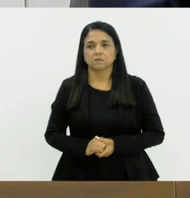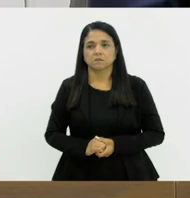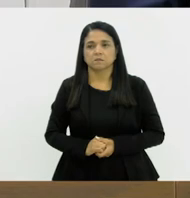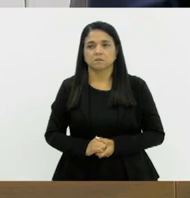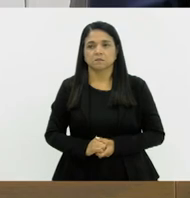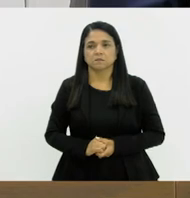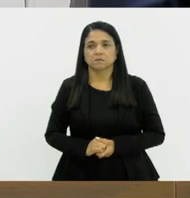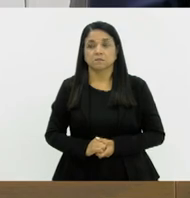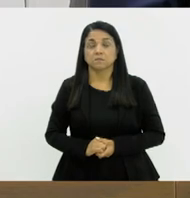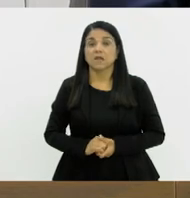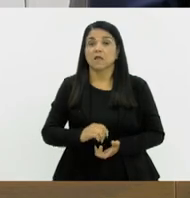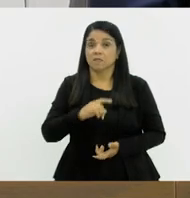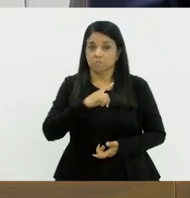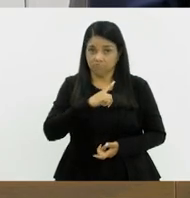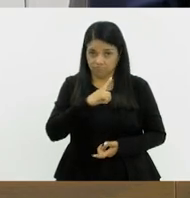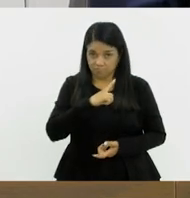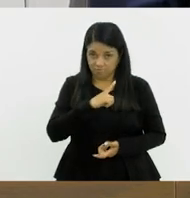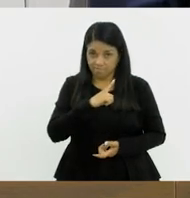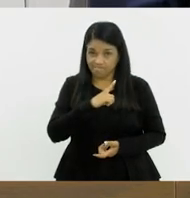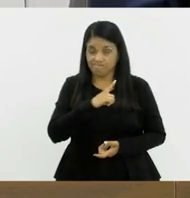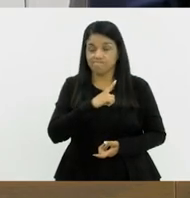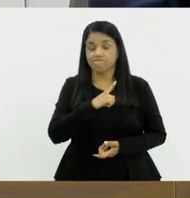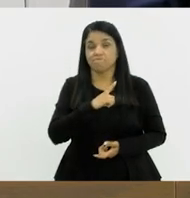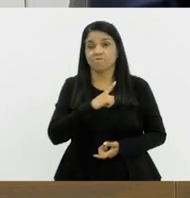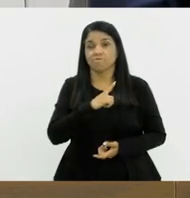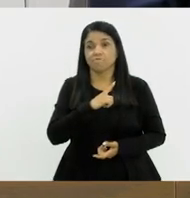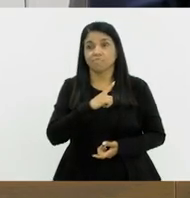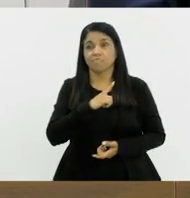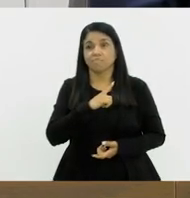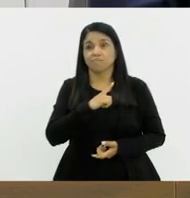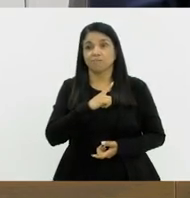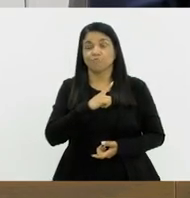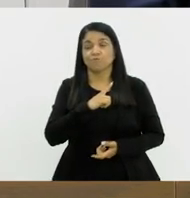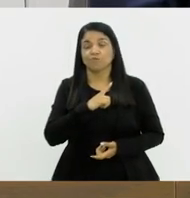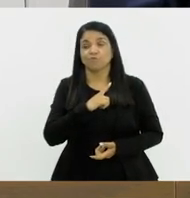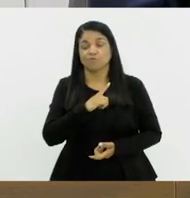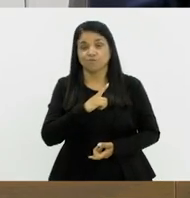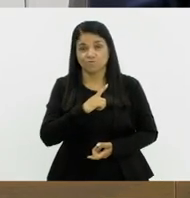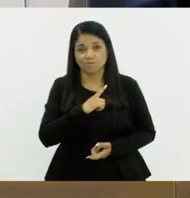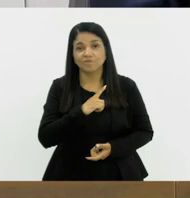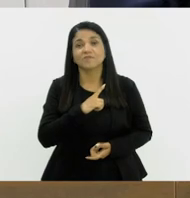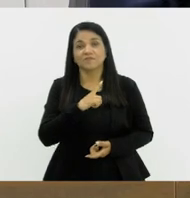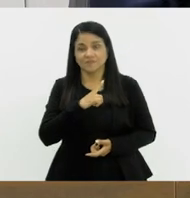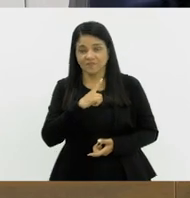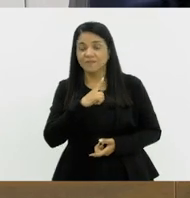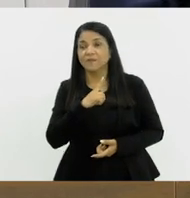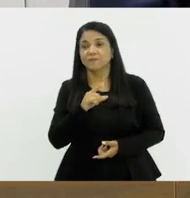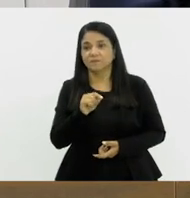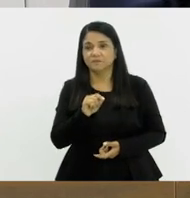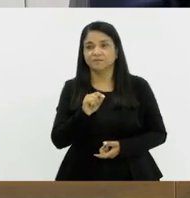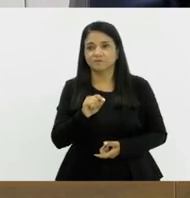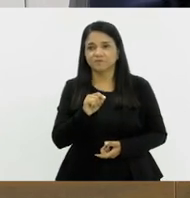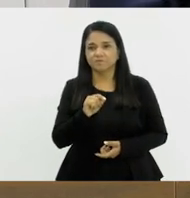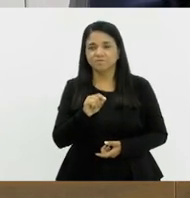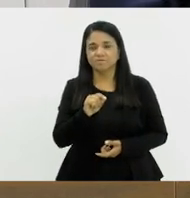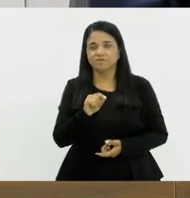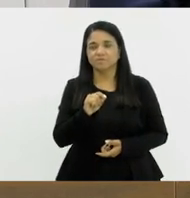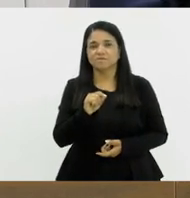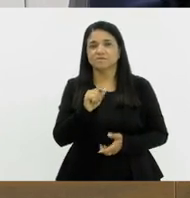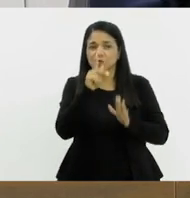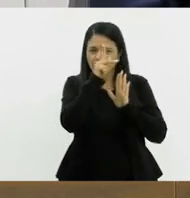a gente tem também, assim, situações em aberto, ainda no fluxo, né? São fluxos para